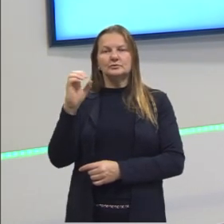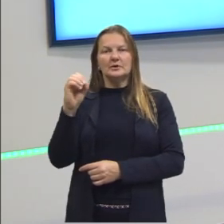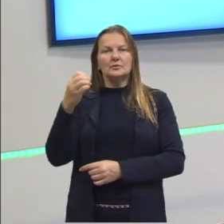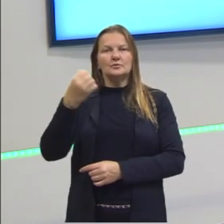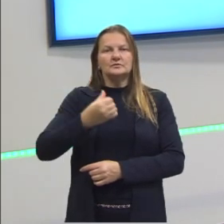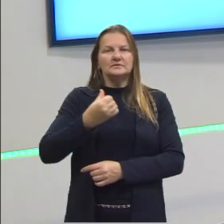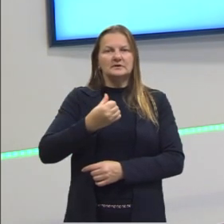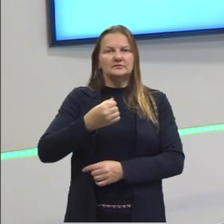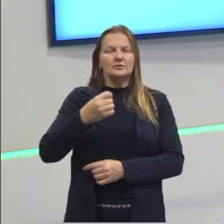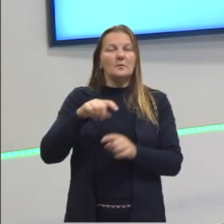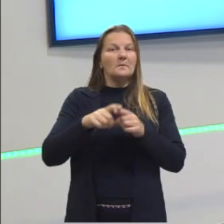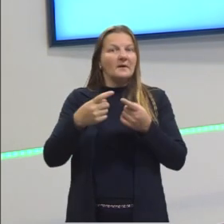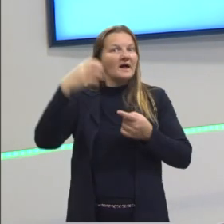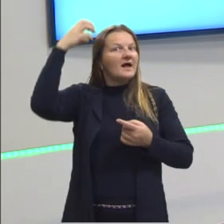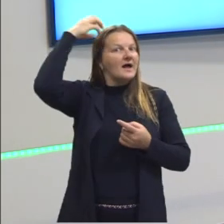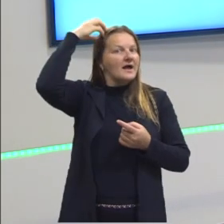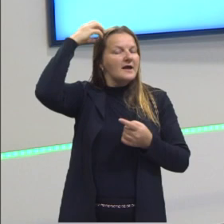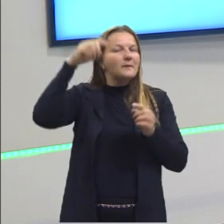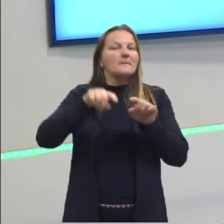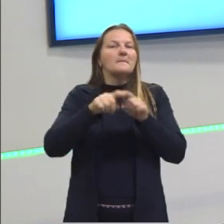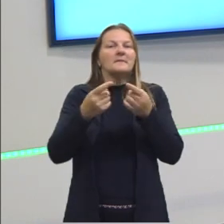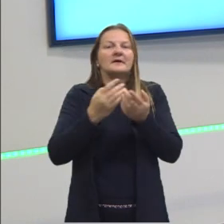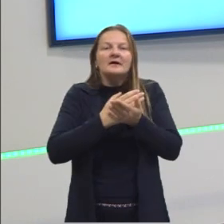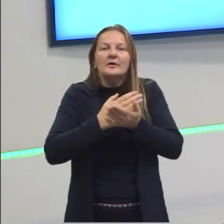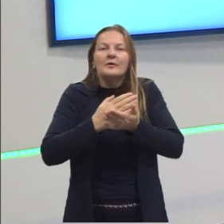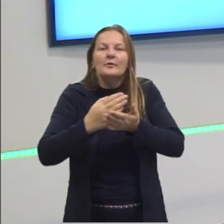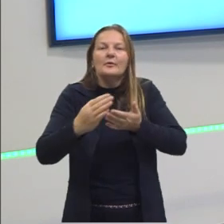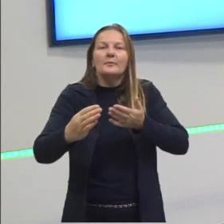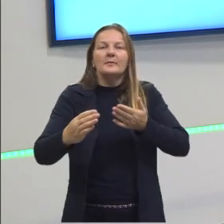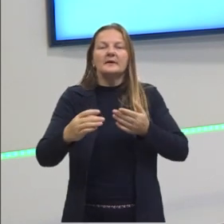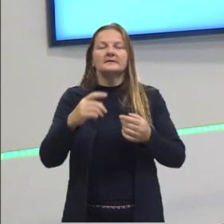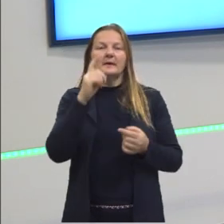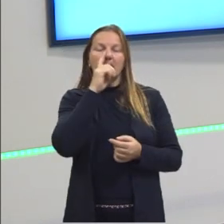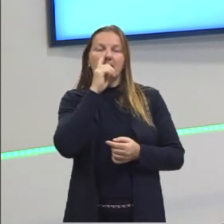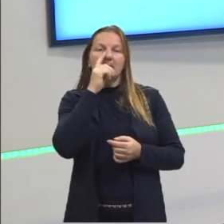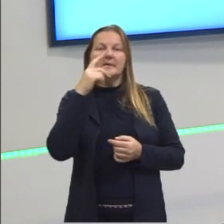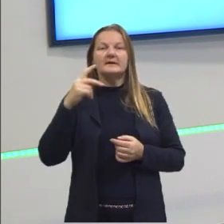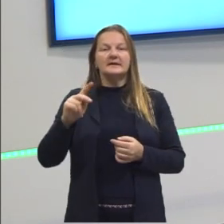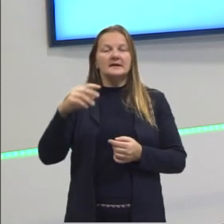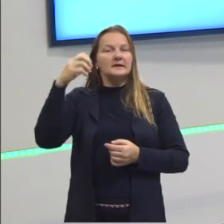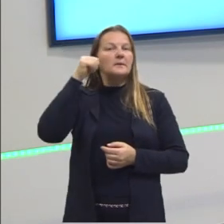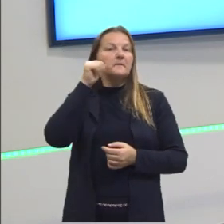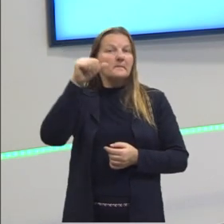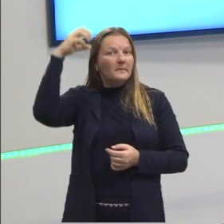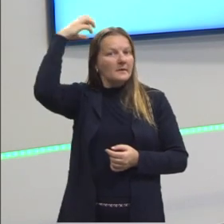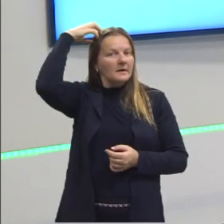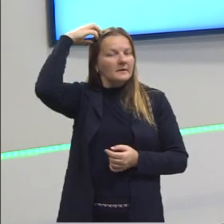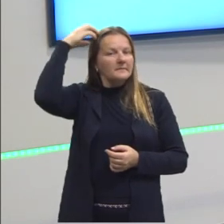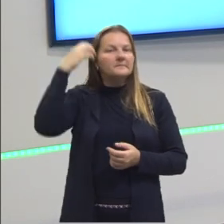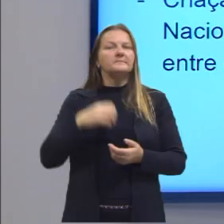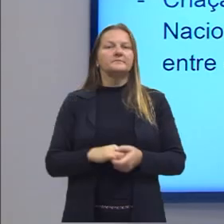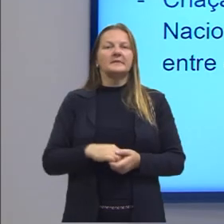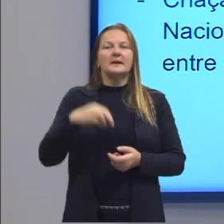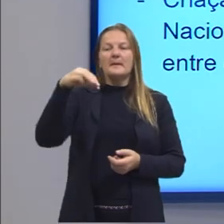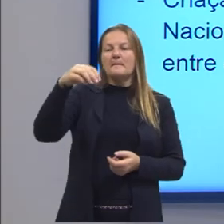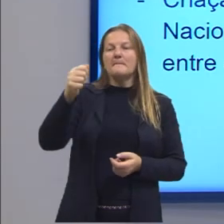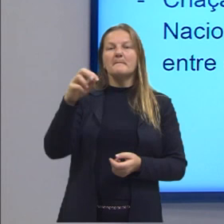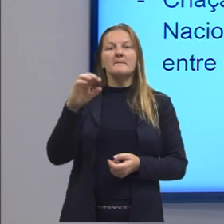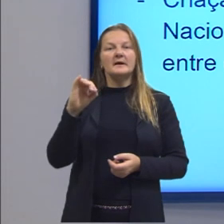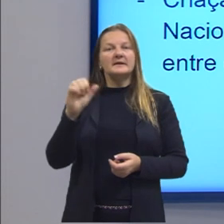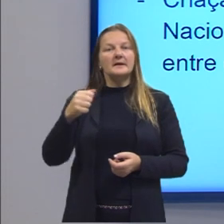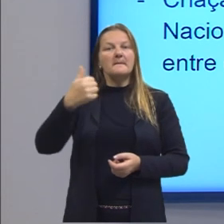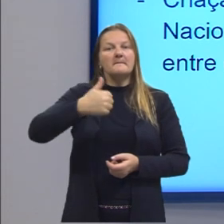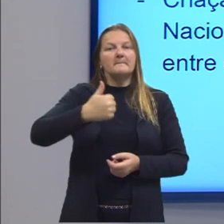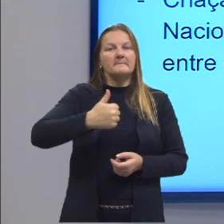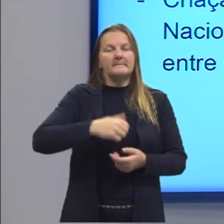falar dele como o rei já começa sendo Regente a mãe dele era rainha Dona Maria primeira mas quem